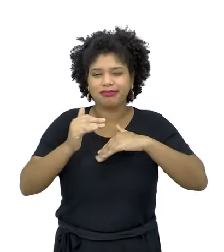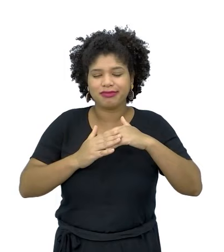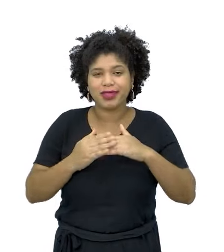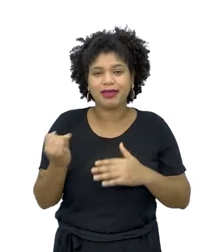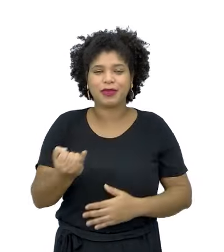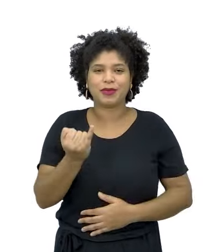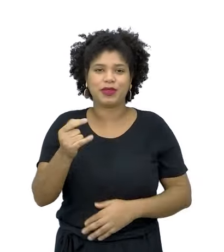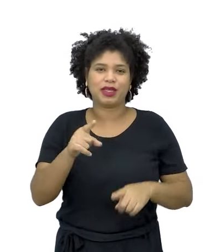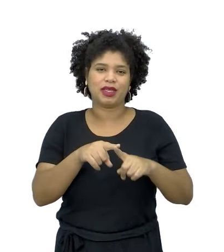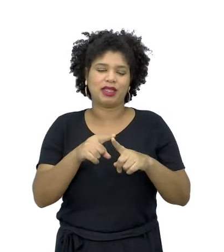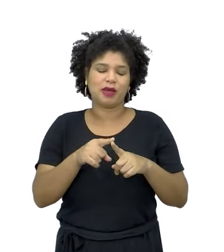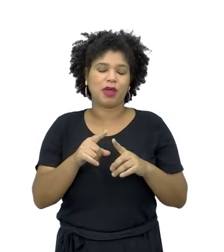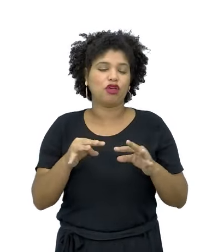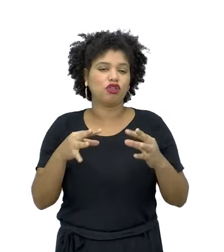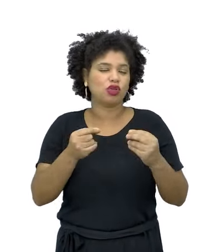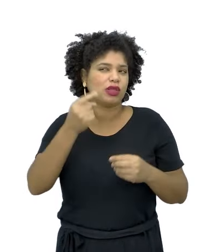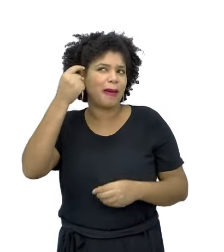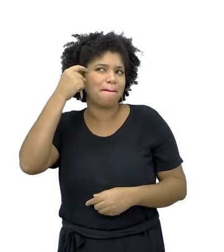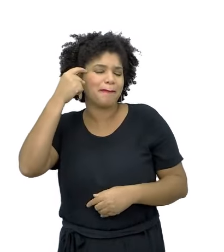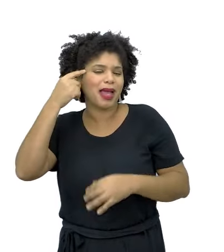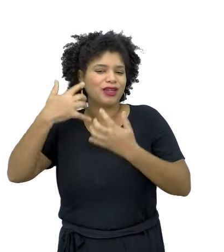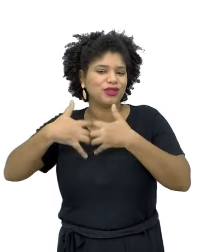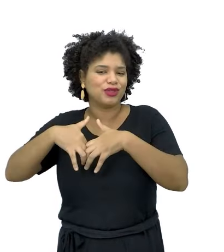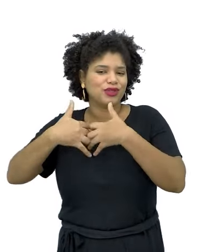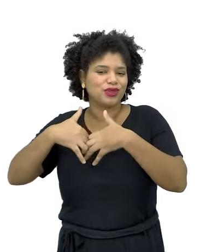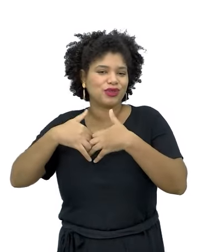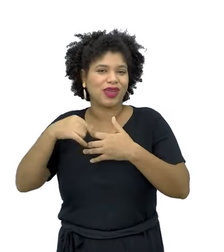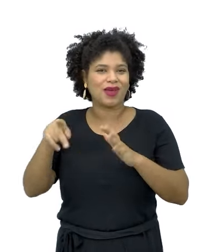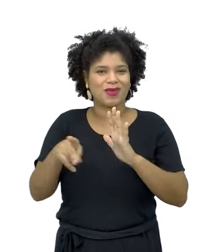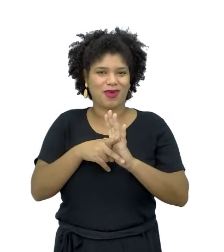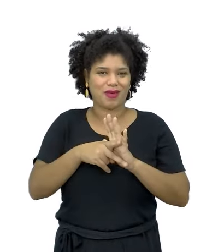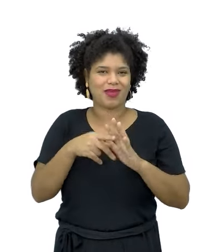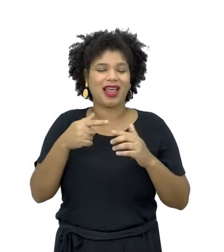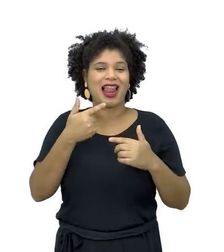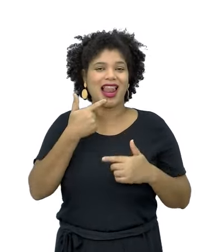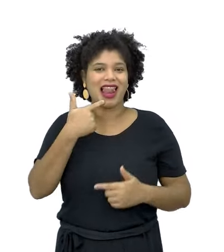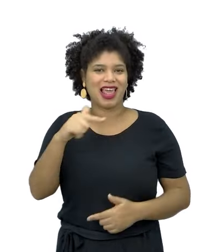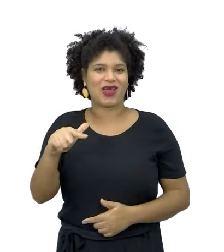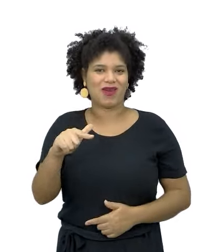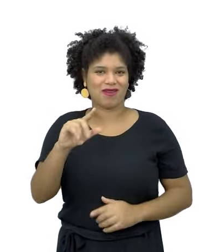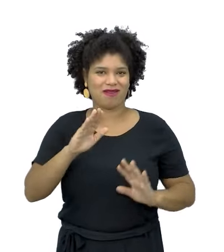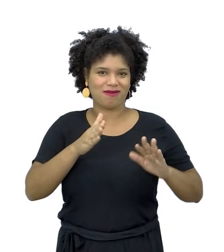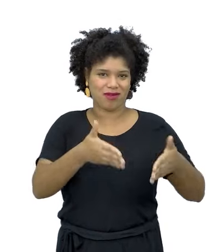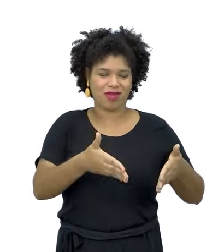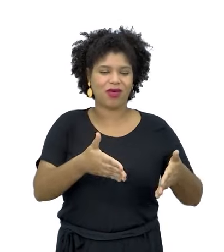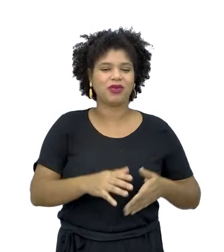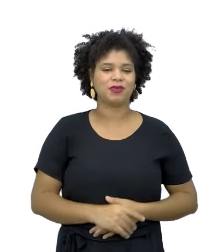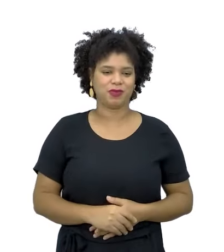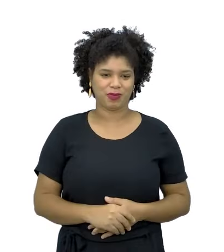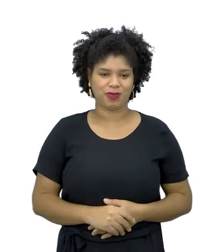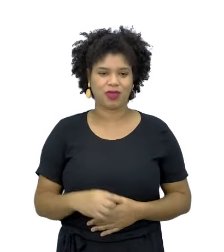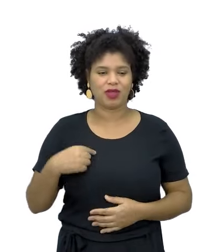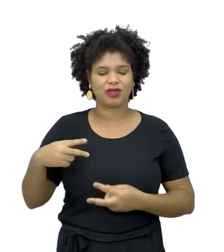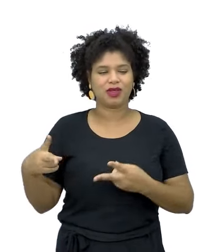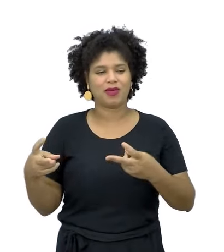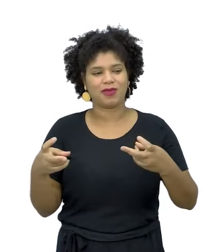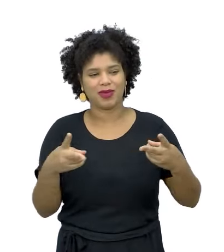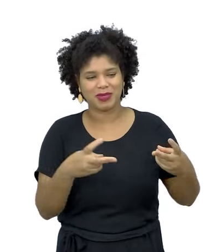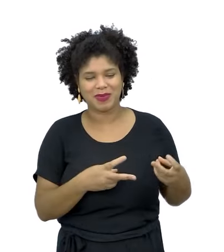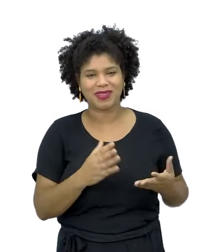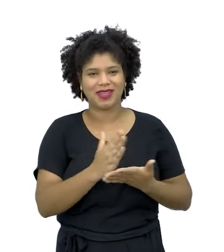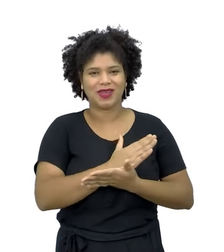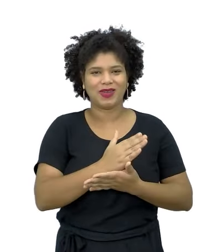os processos cognitivos que a envolvem. Então, aí, o que a gente pode observar? O que nós temos como